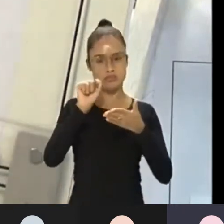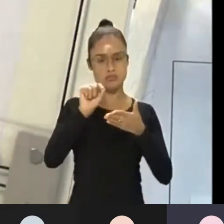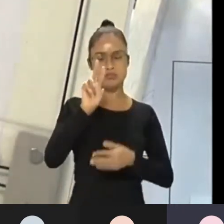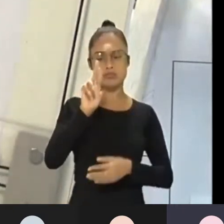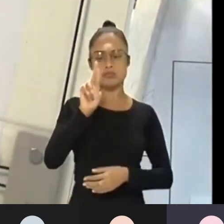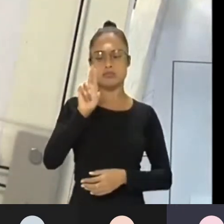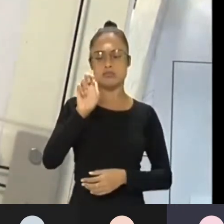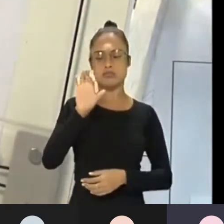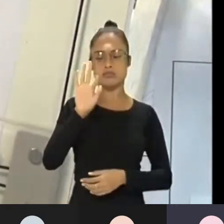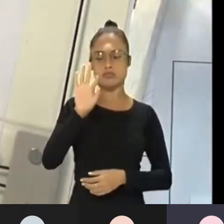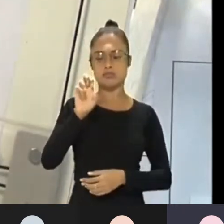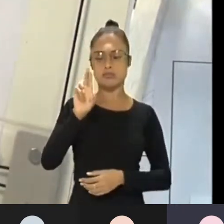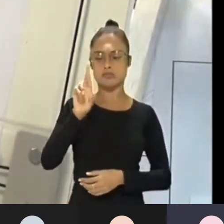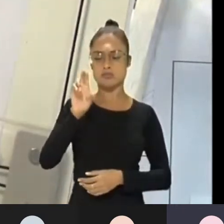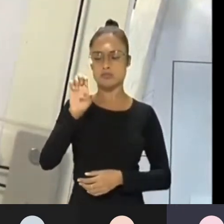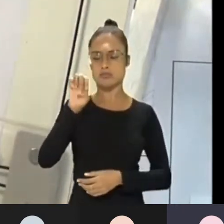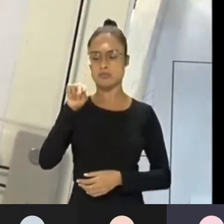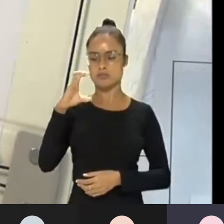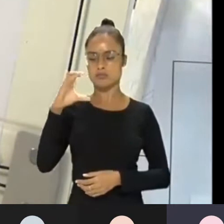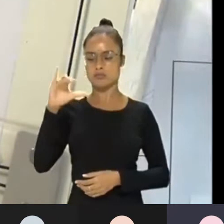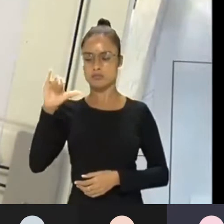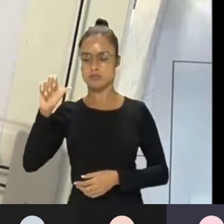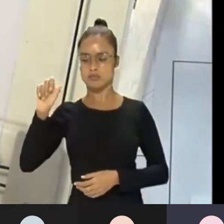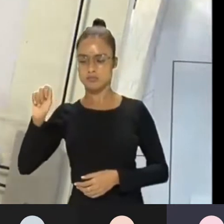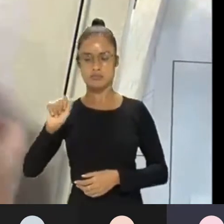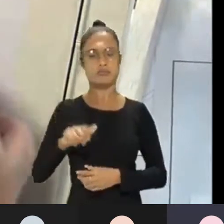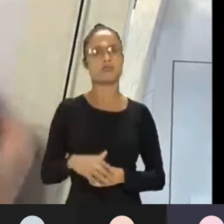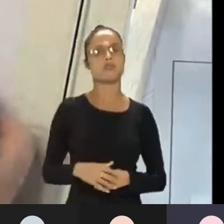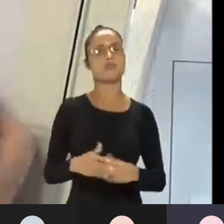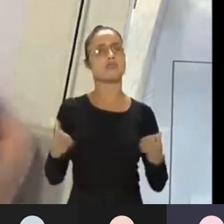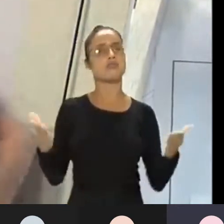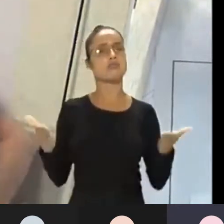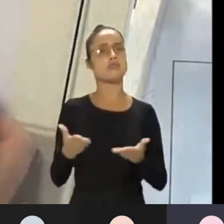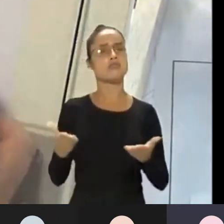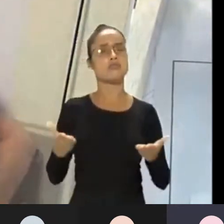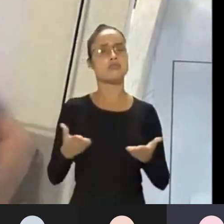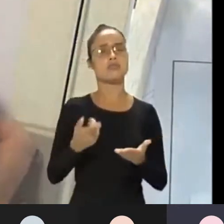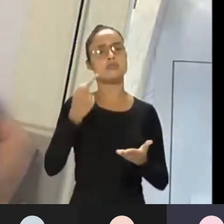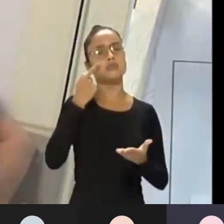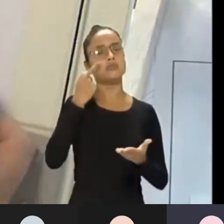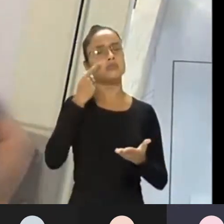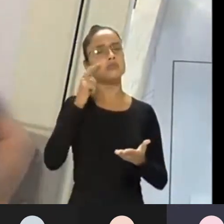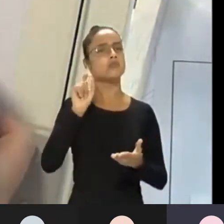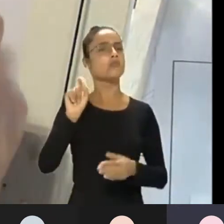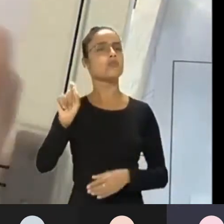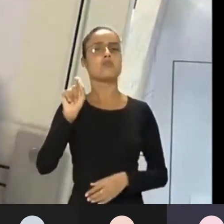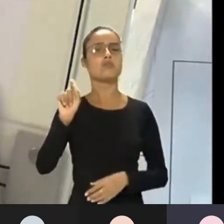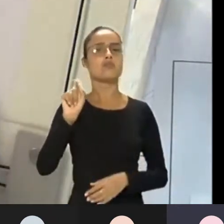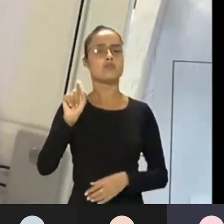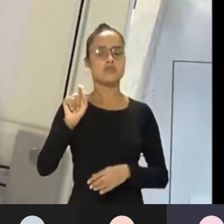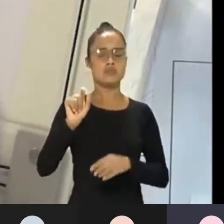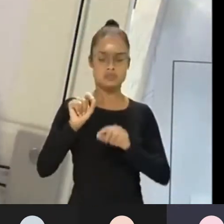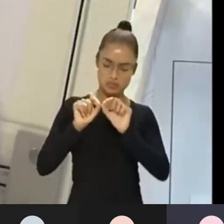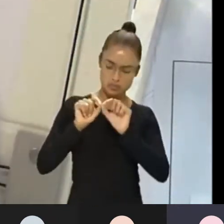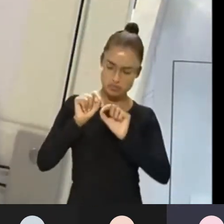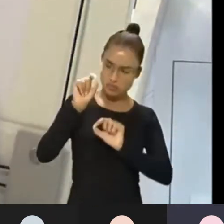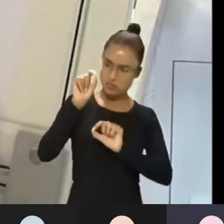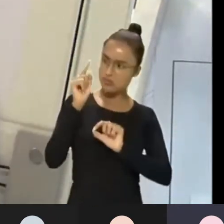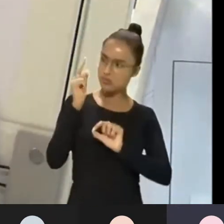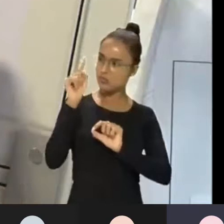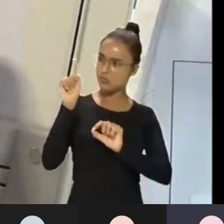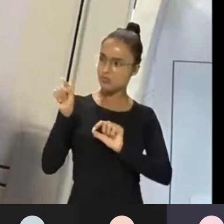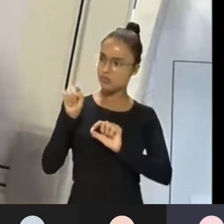Agora eu faço o lado oposto. Eu tenho 1,5 aqui também em relação ao meu detalhe que eu